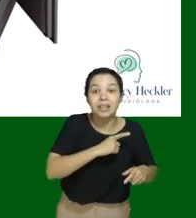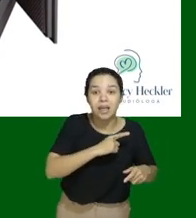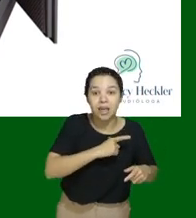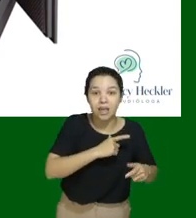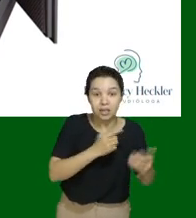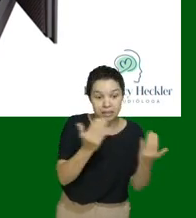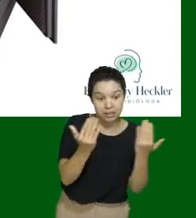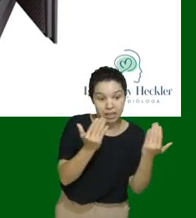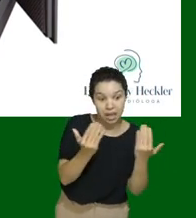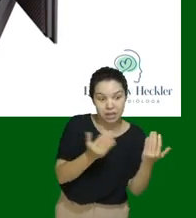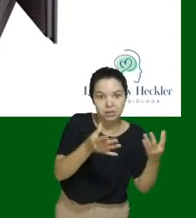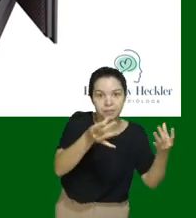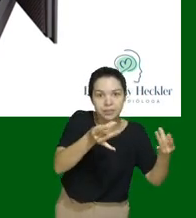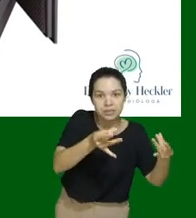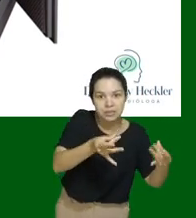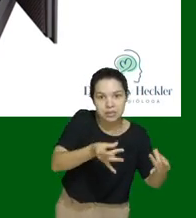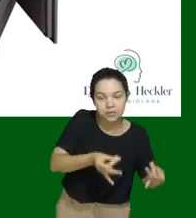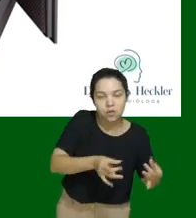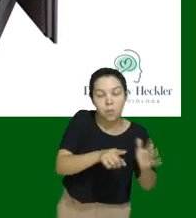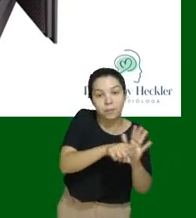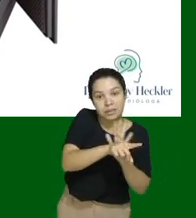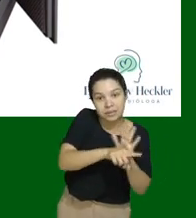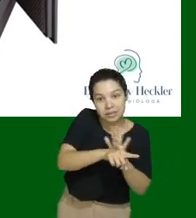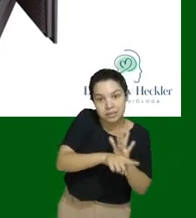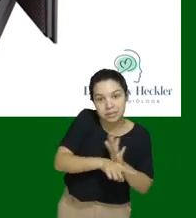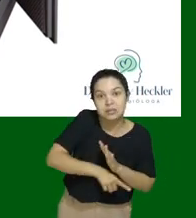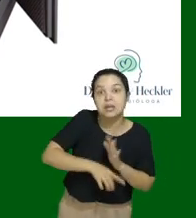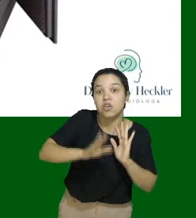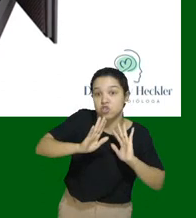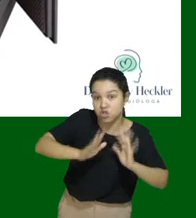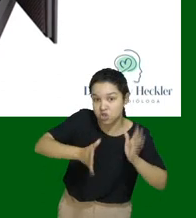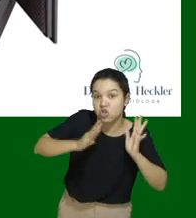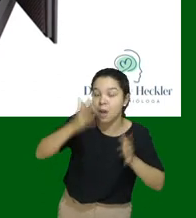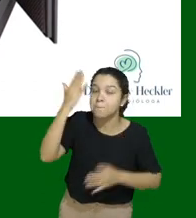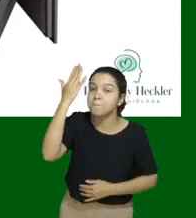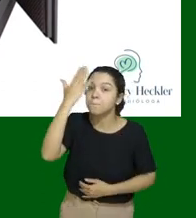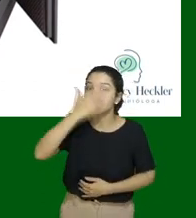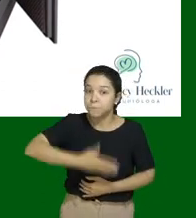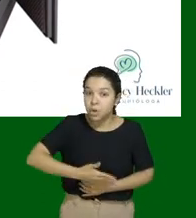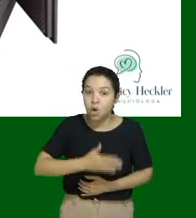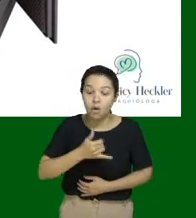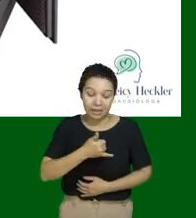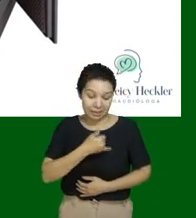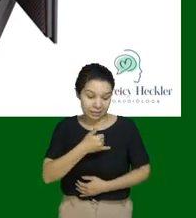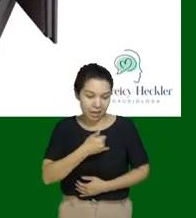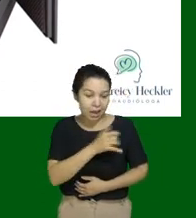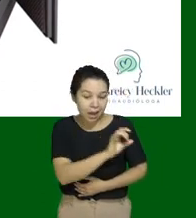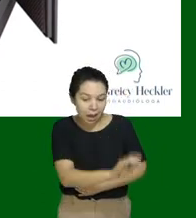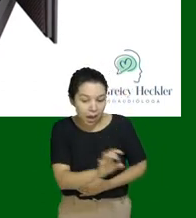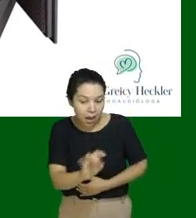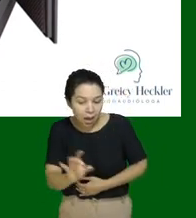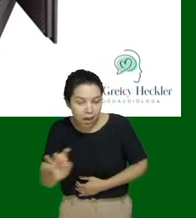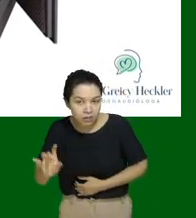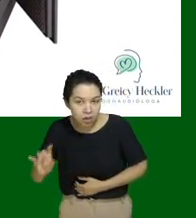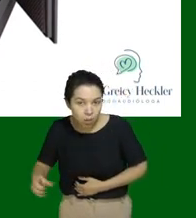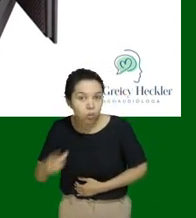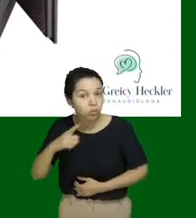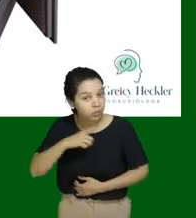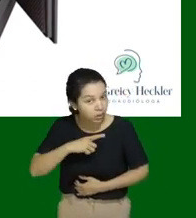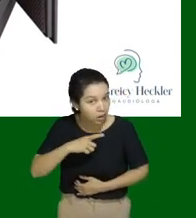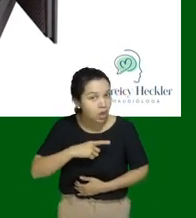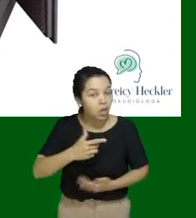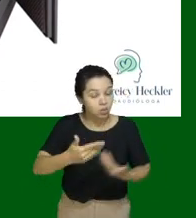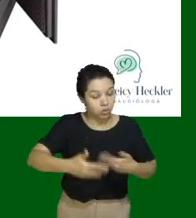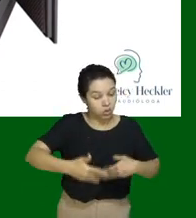com pesquisas comprovadas, e cada idade requisita um tipo de teste e tem